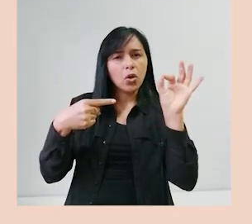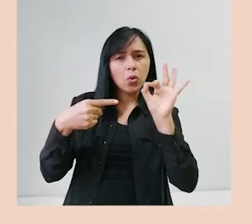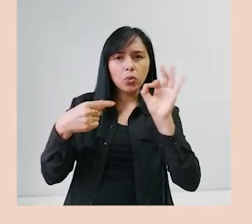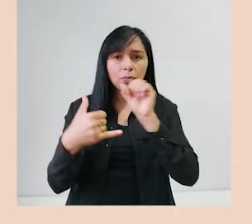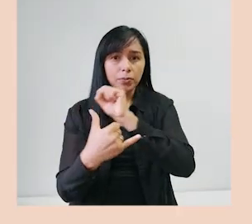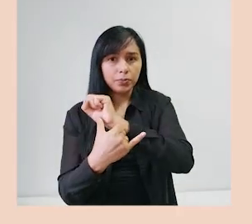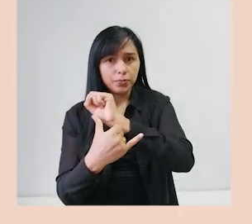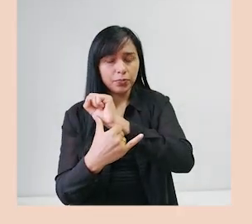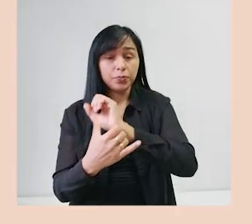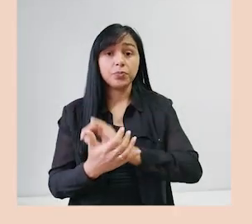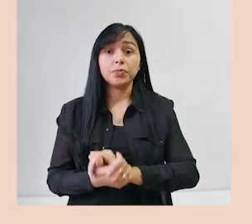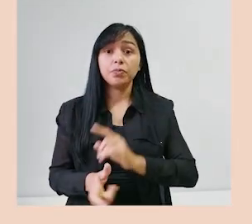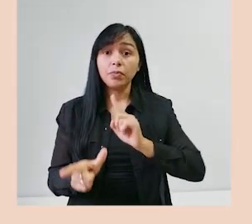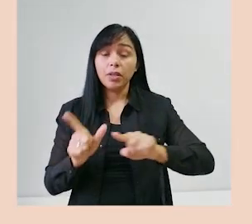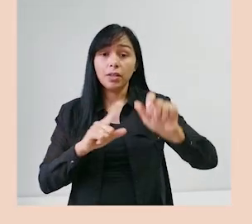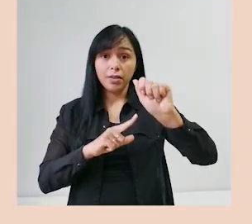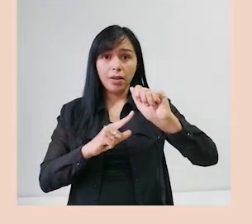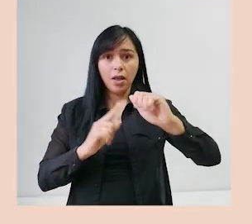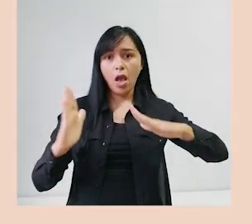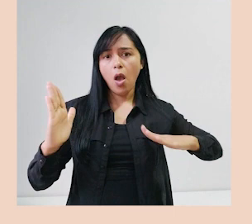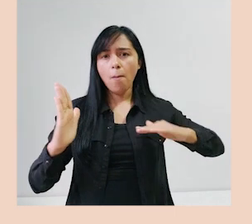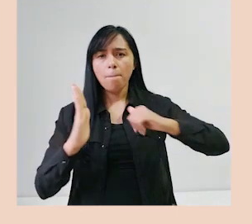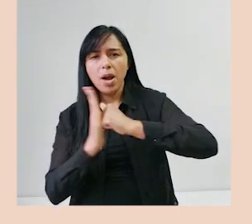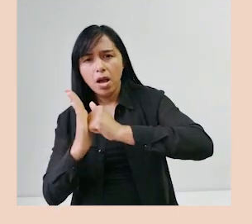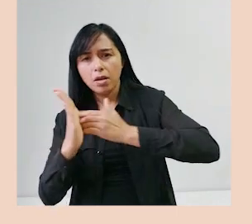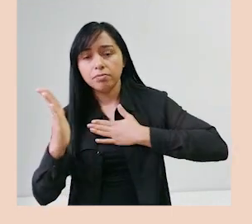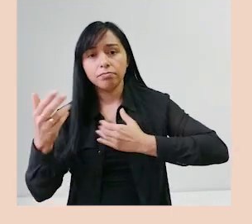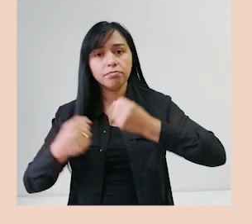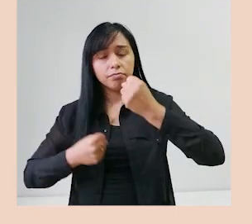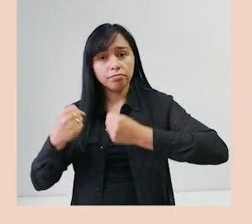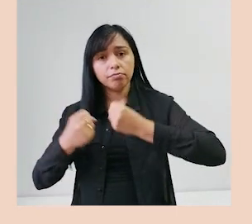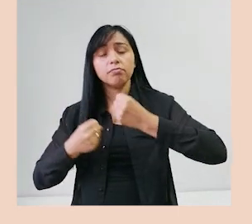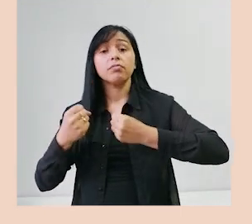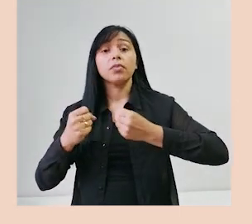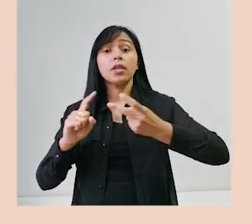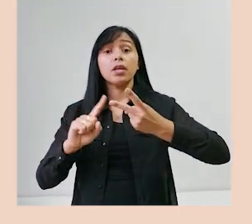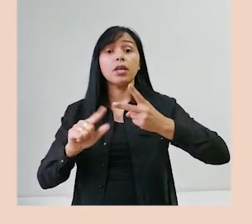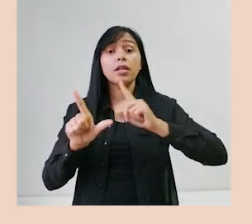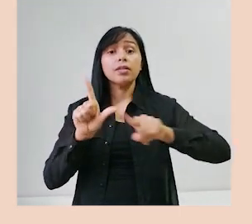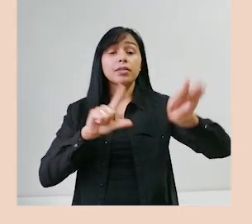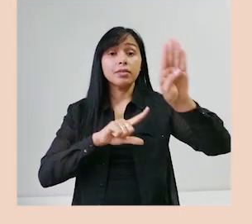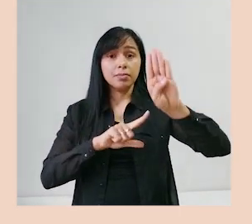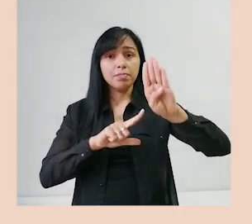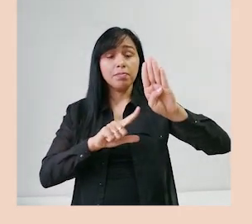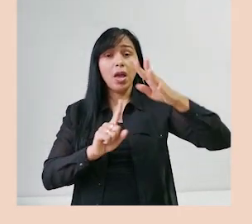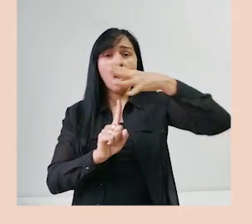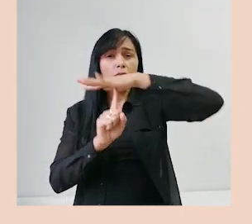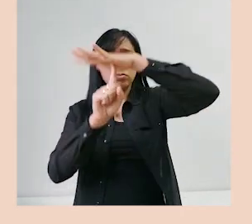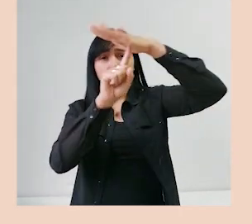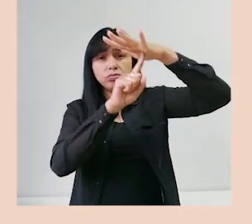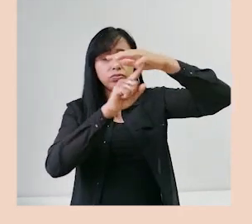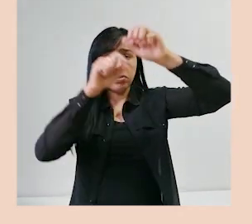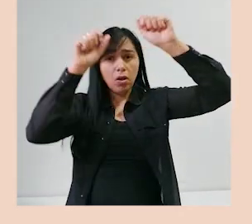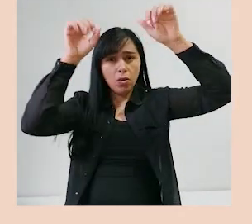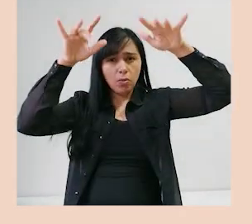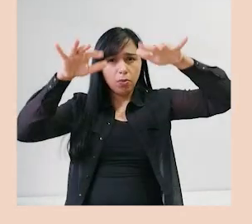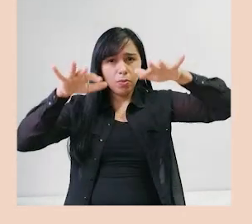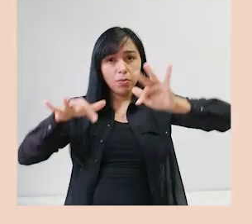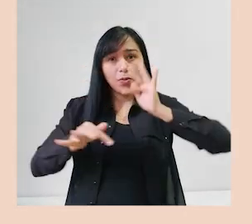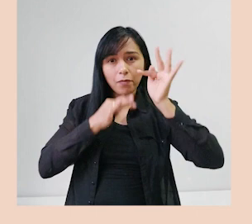bateram no meu carro letra B choviam pétalas de rosas daquele helicóptero letra c